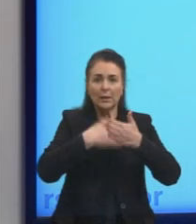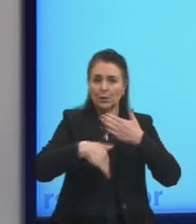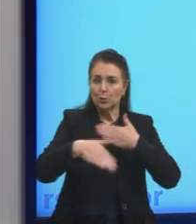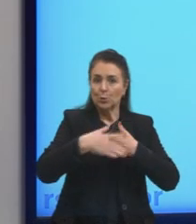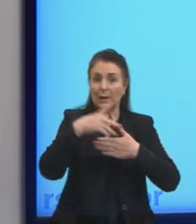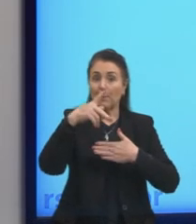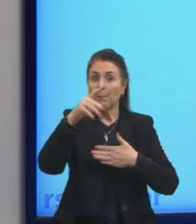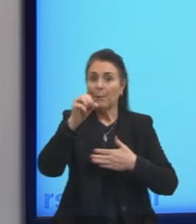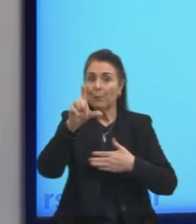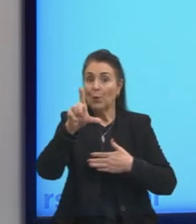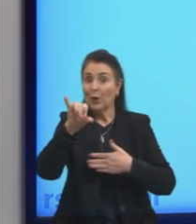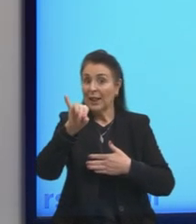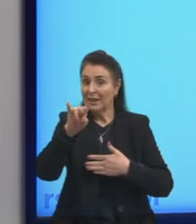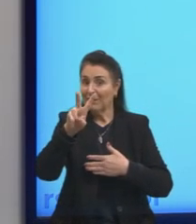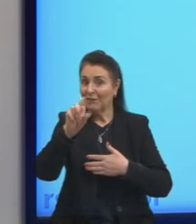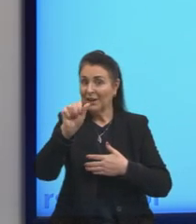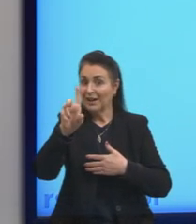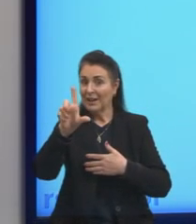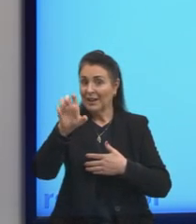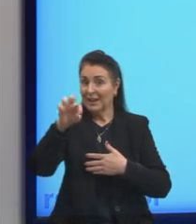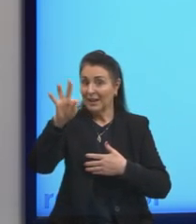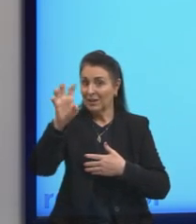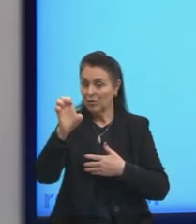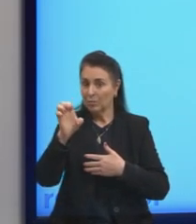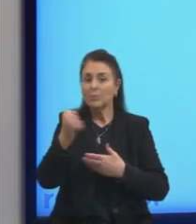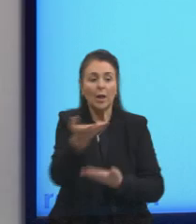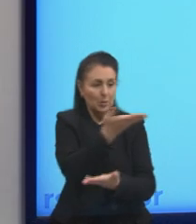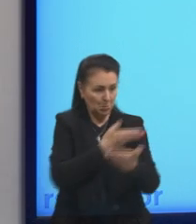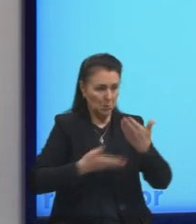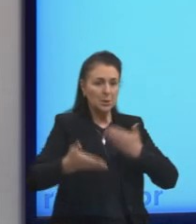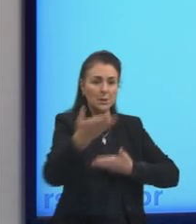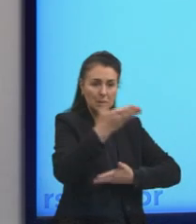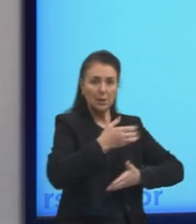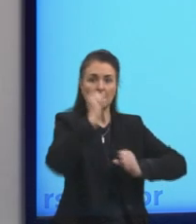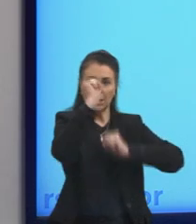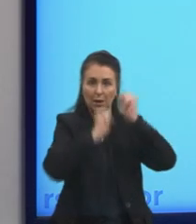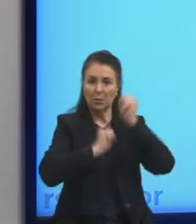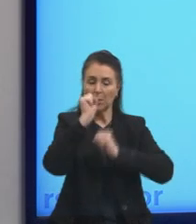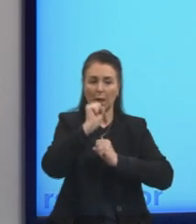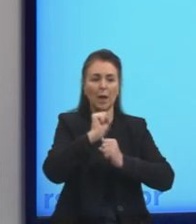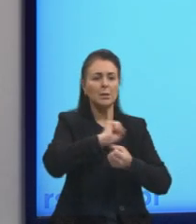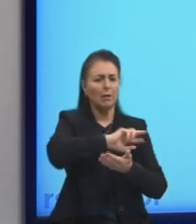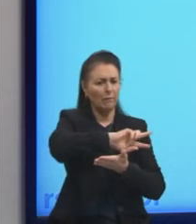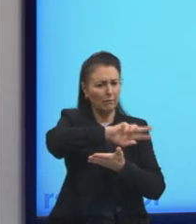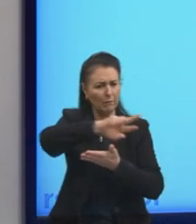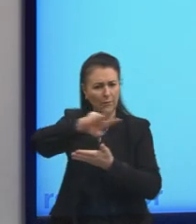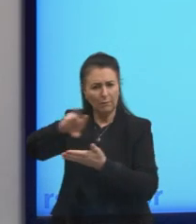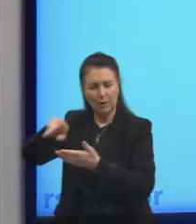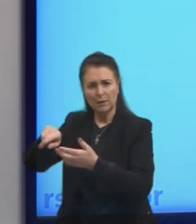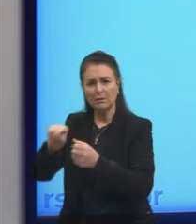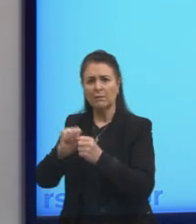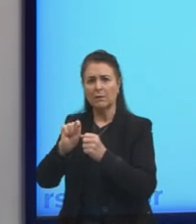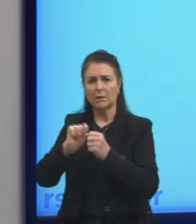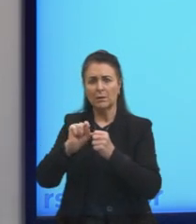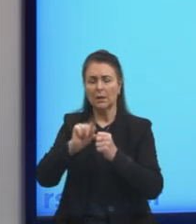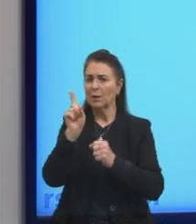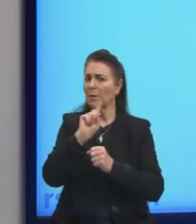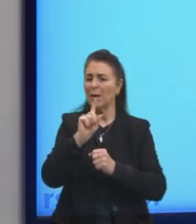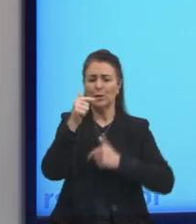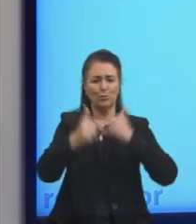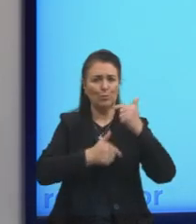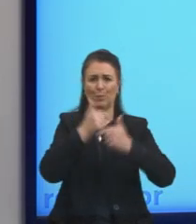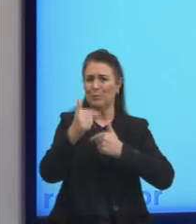mais um trabalhador que faz uma coisa só mas ele transita pela empresa e faz vários serviços da empresa não é mais um trabalhador